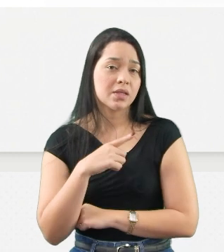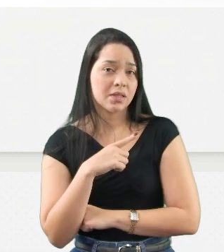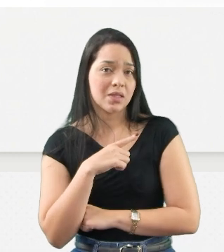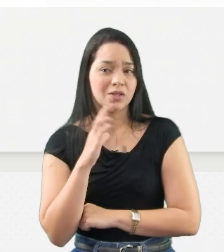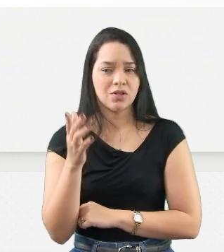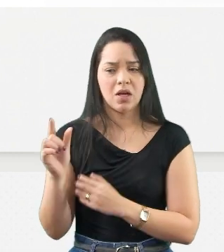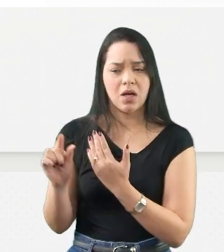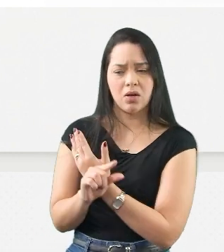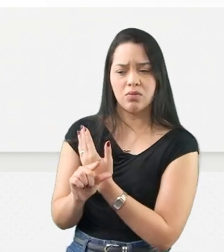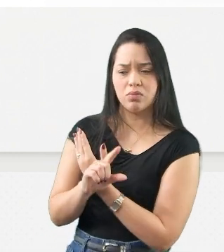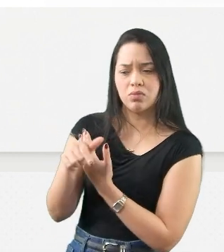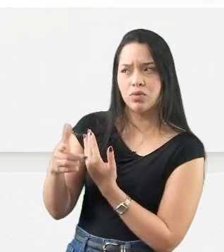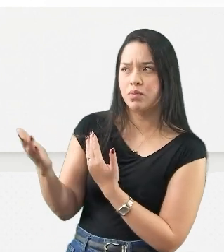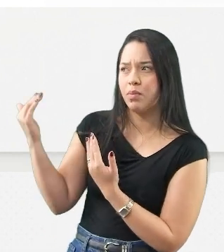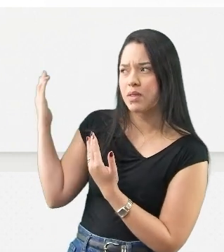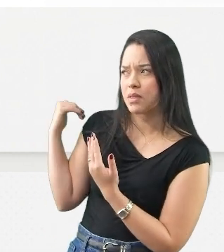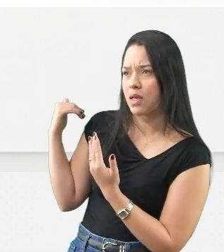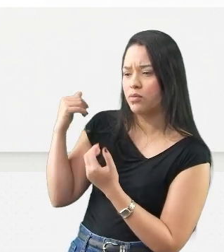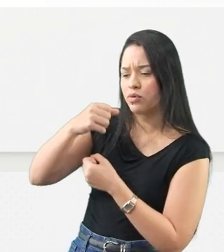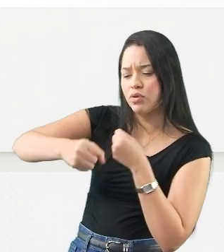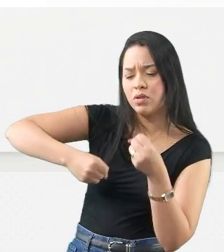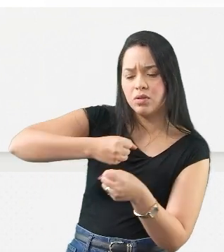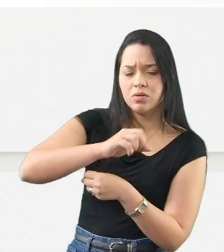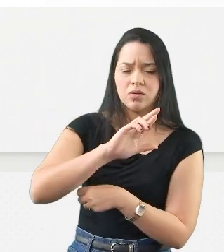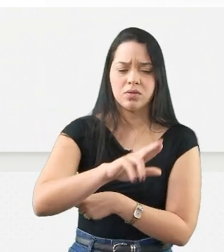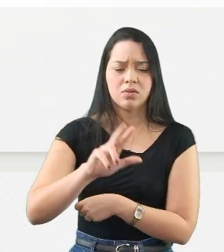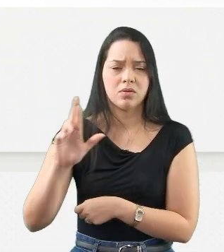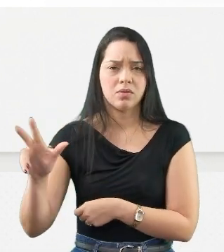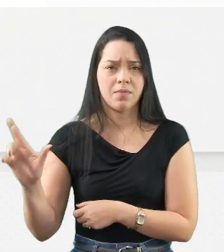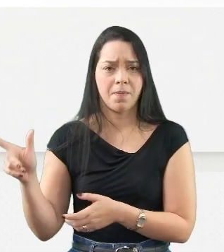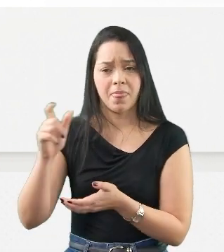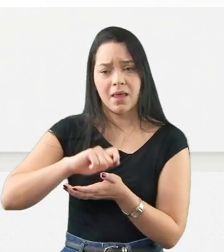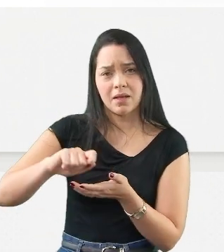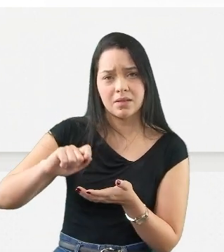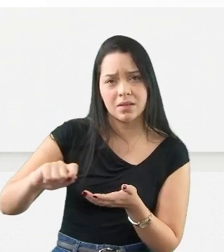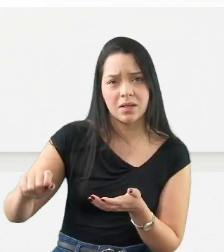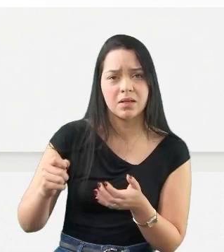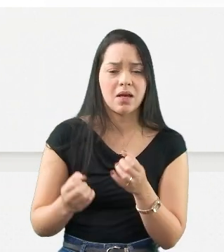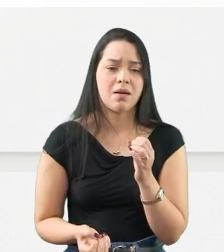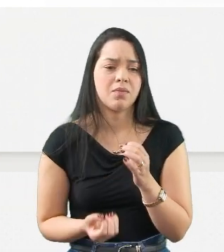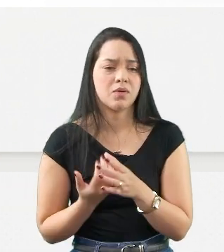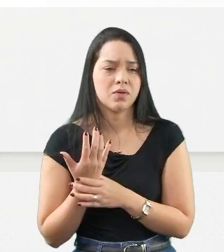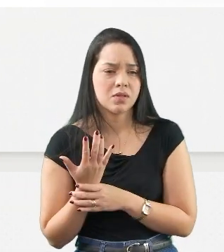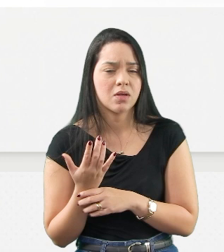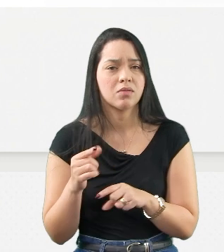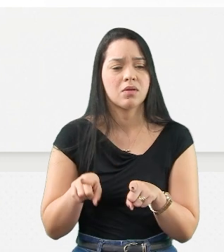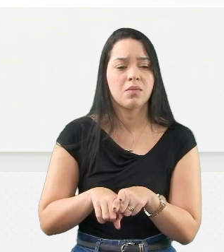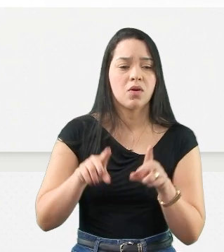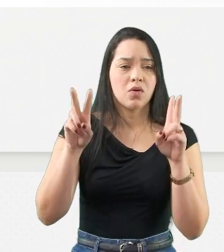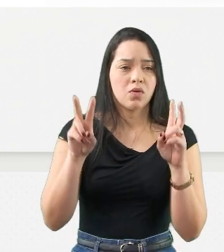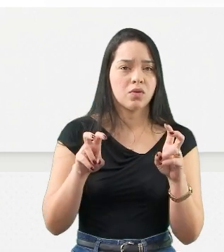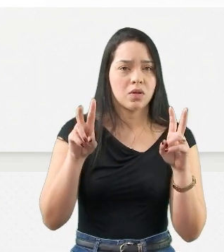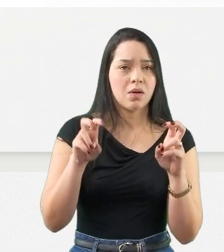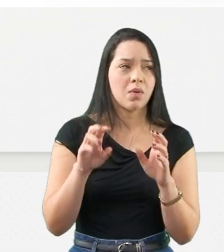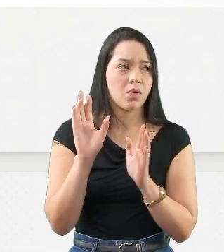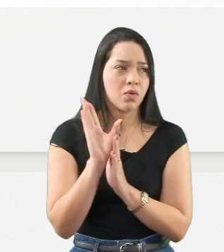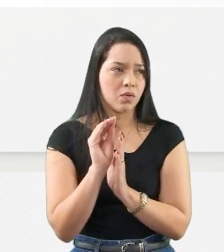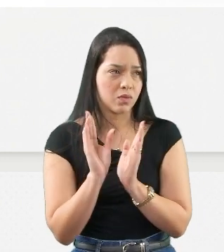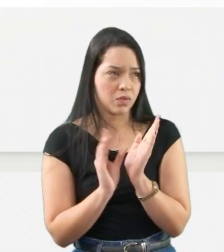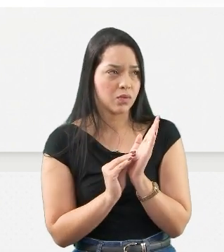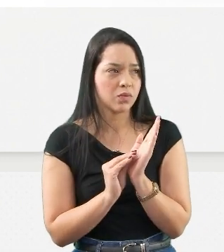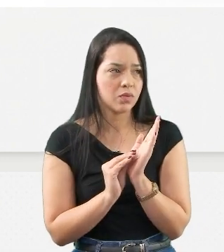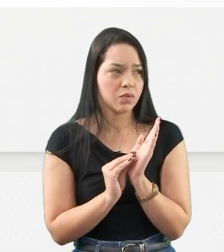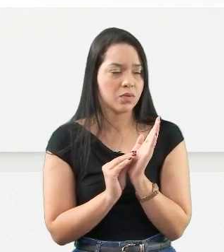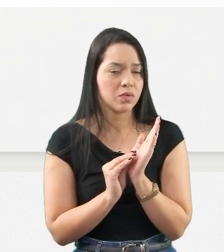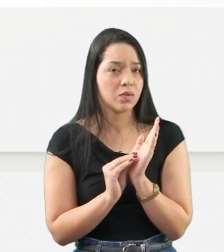determinado autor, de épocas diferentes, a gente vai ver que a escrita, a produção, a temática, o conteúdo é feito